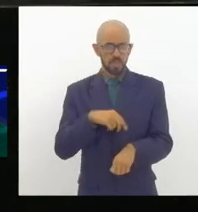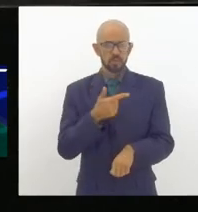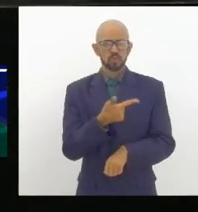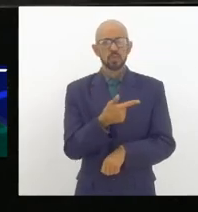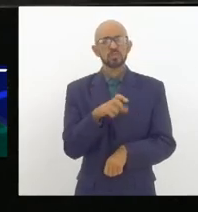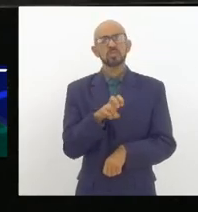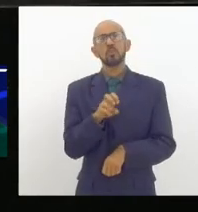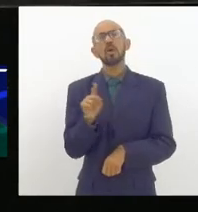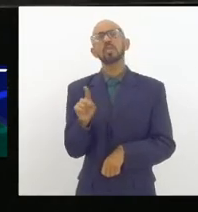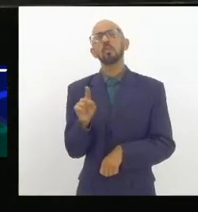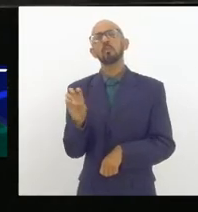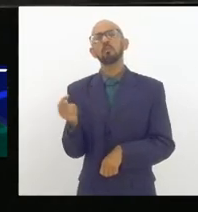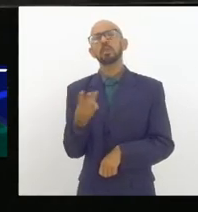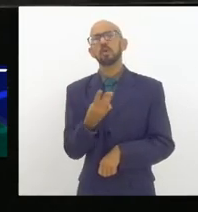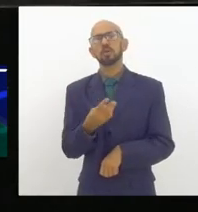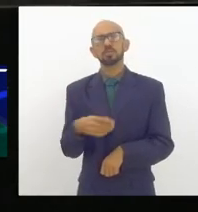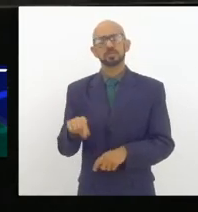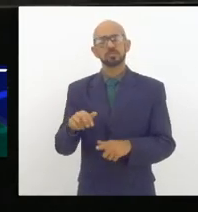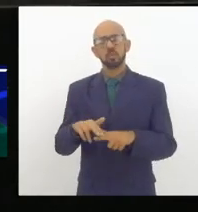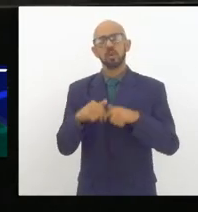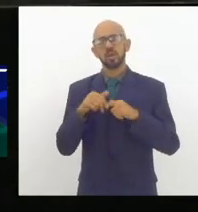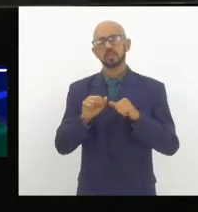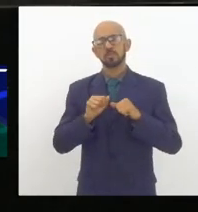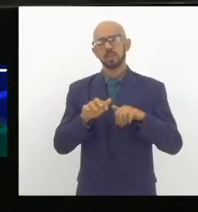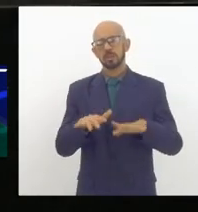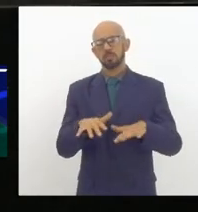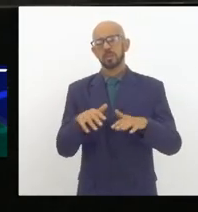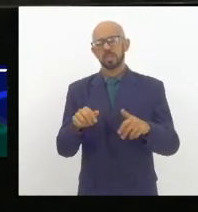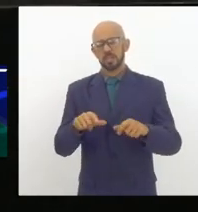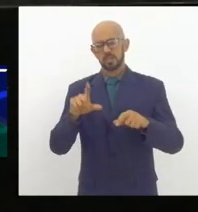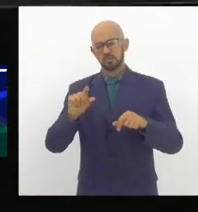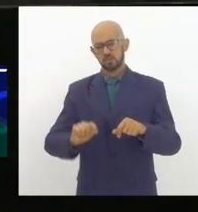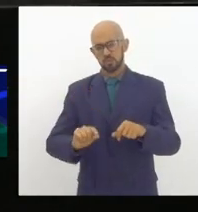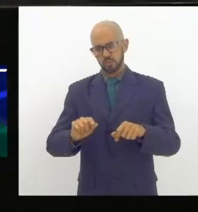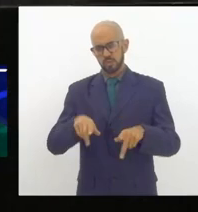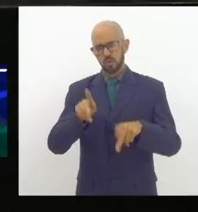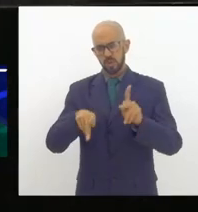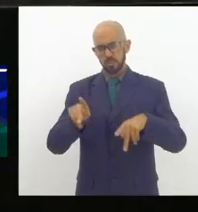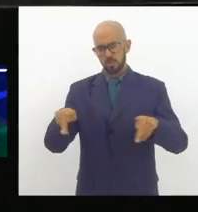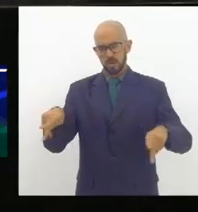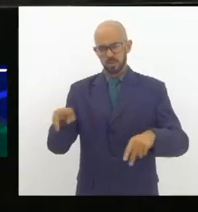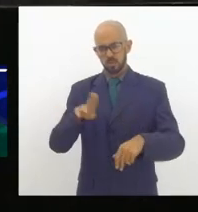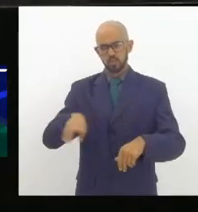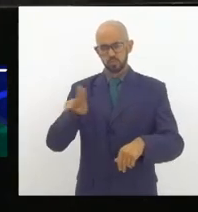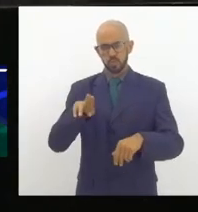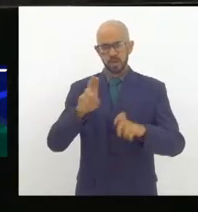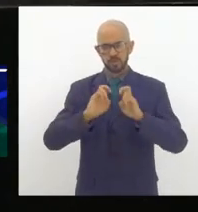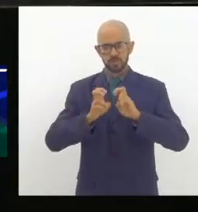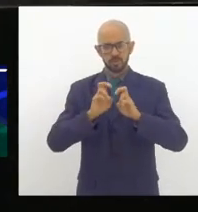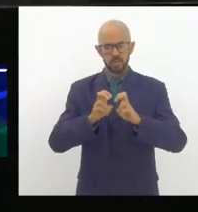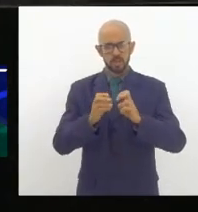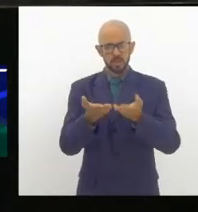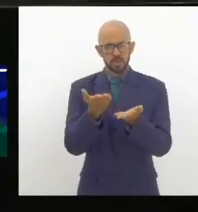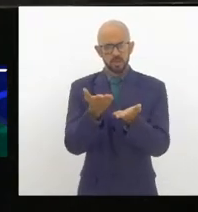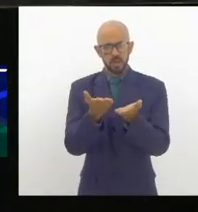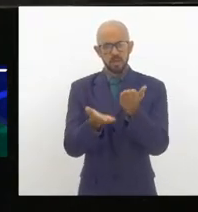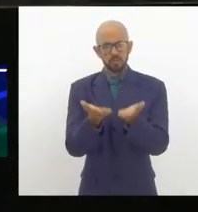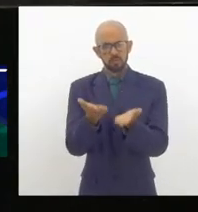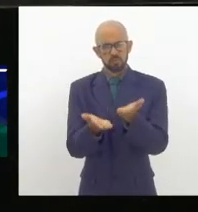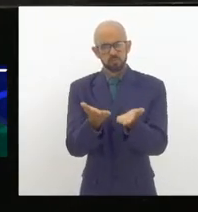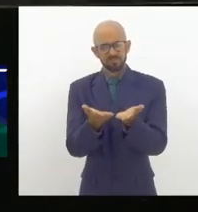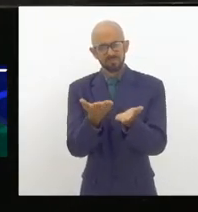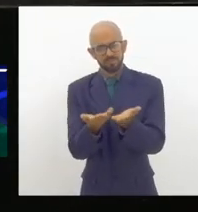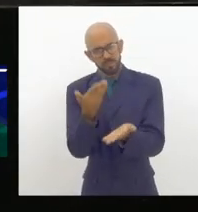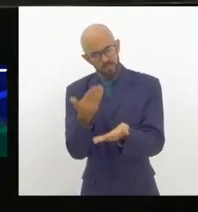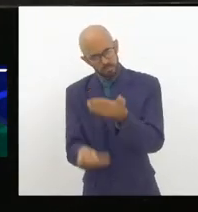251 milhões já que por conta da pandemia ou a diminuição do número de passageiro e consequentemente o equilíbrio financeiro da